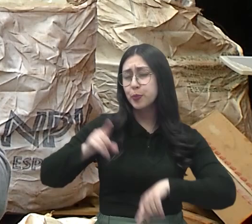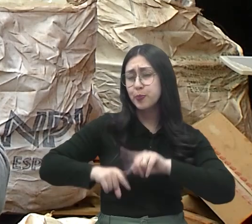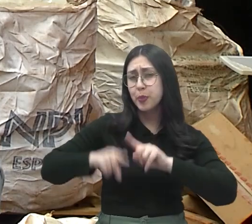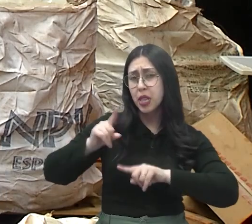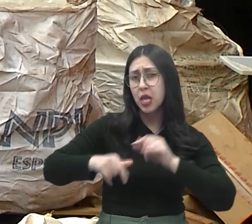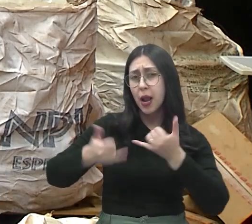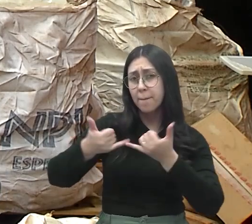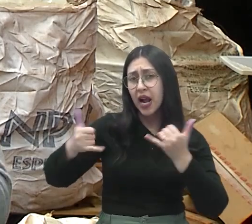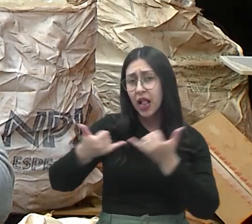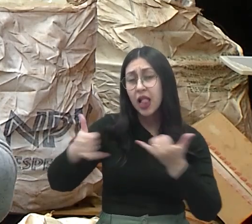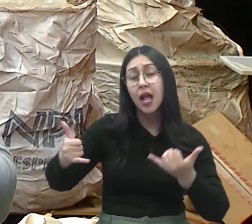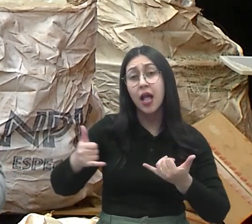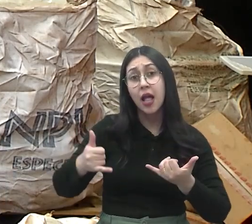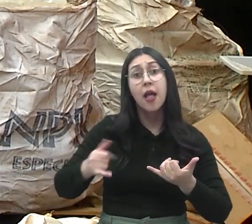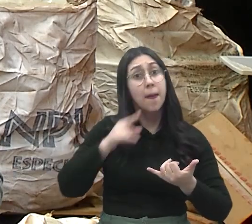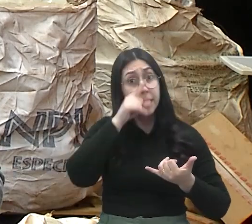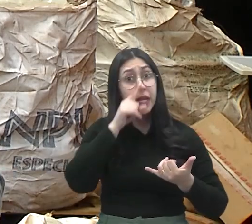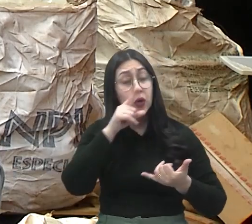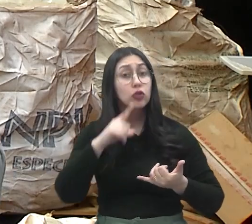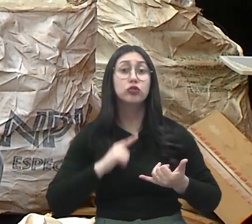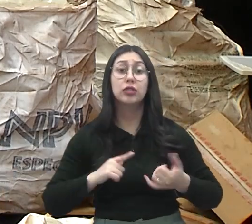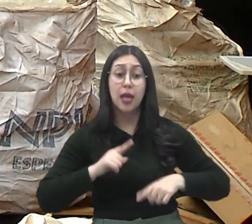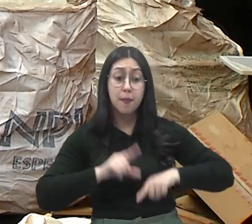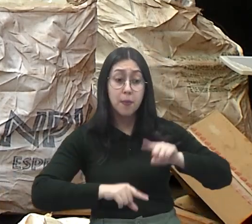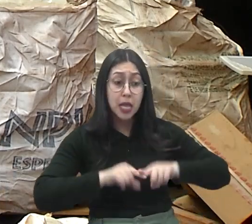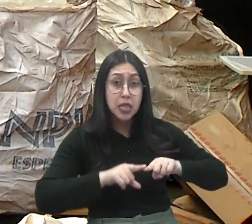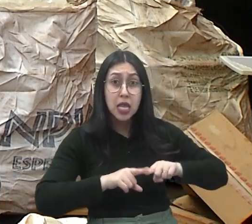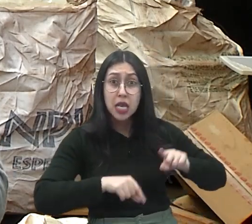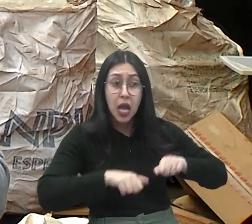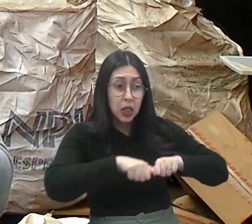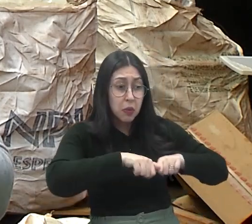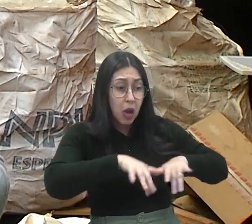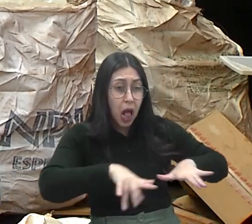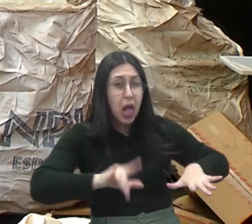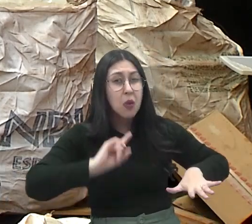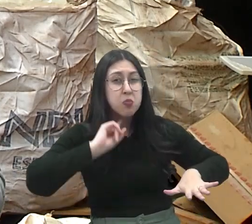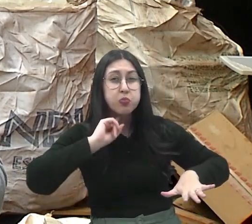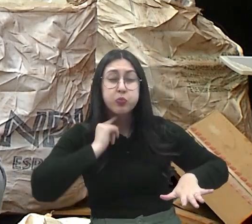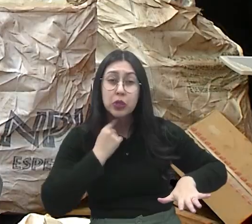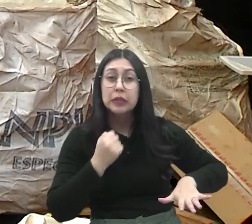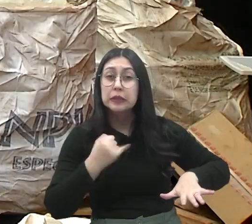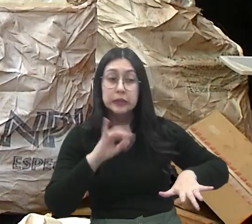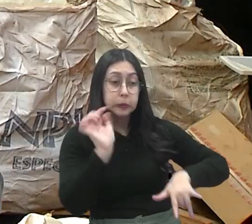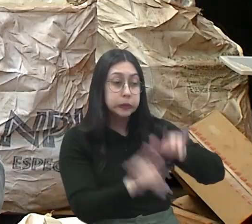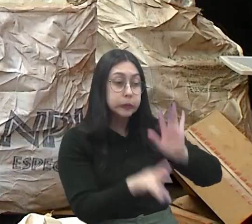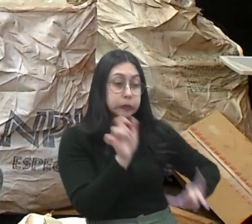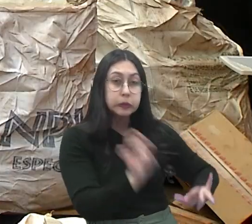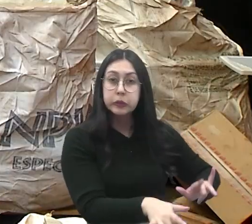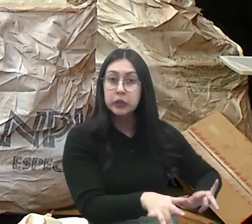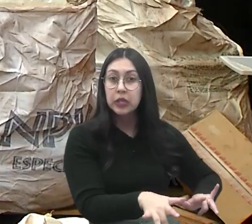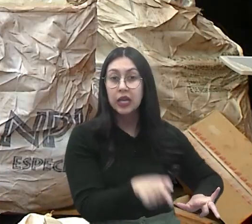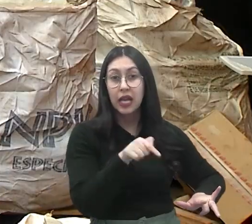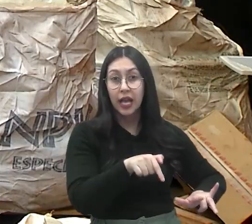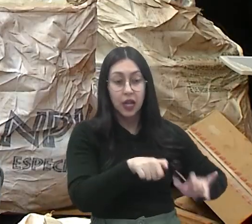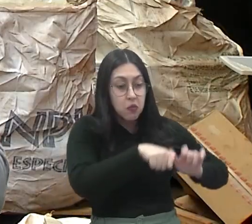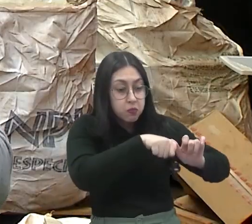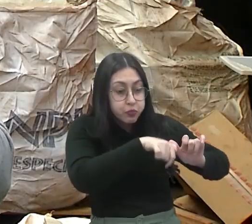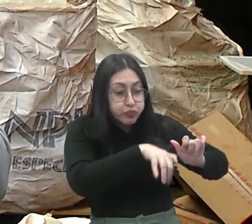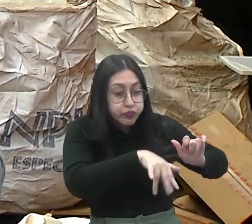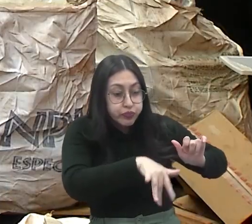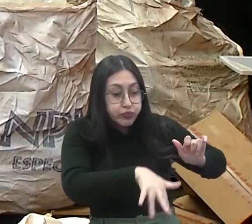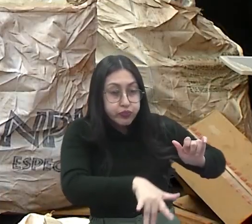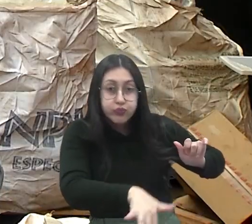eletroeletrônicos podem conter metais pesados e, se descartados incorretamente no lixo comum, liberam poluentes